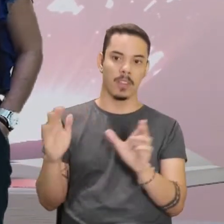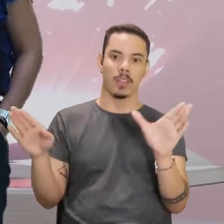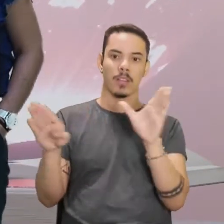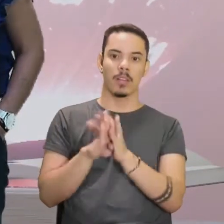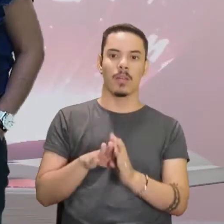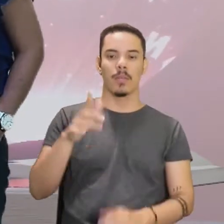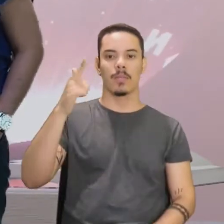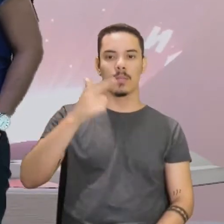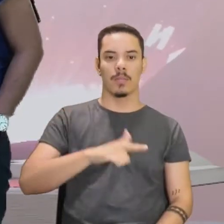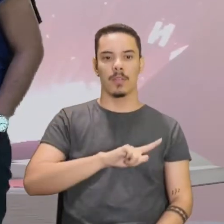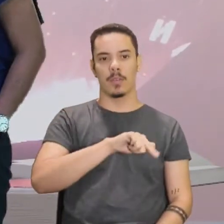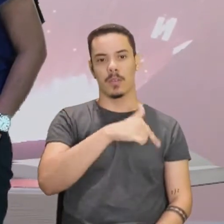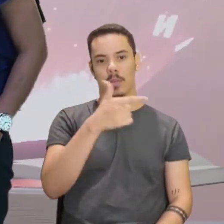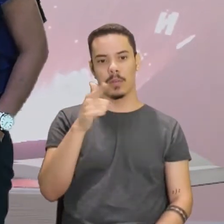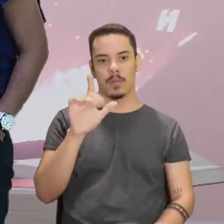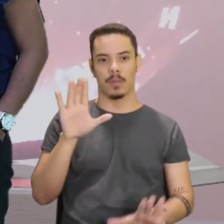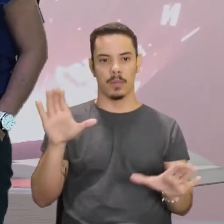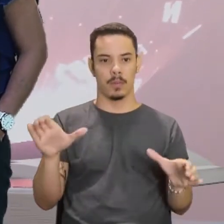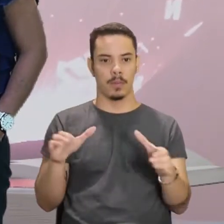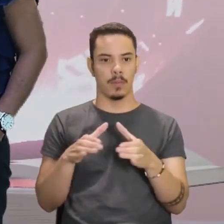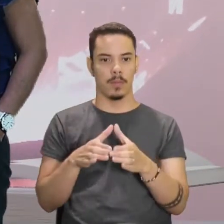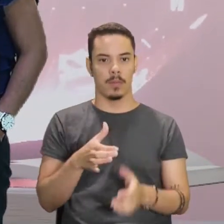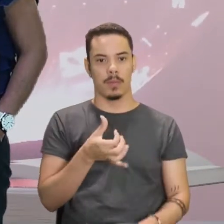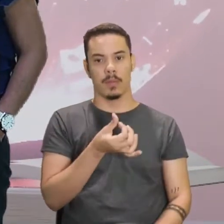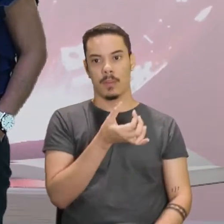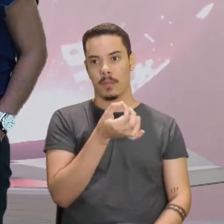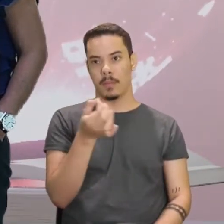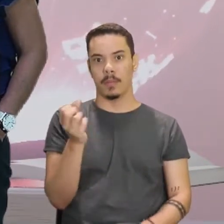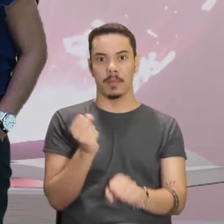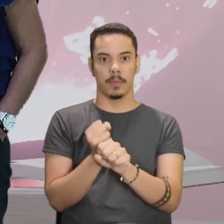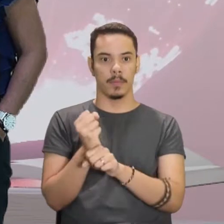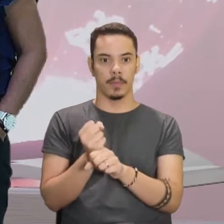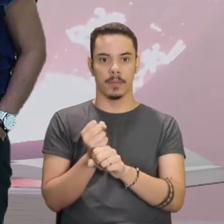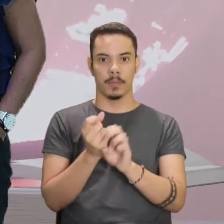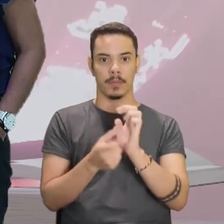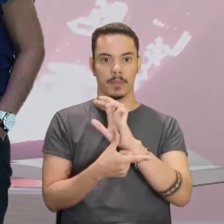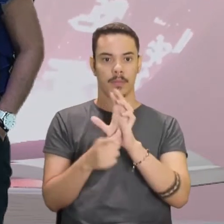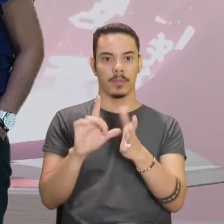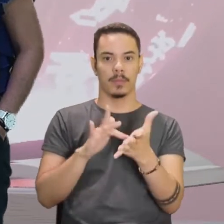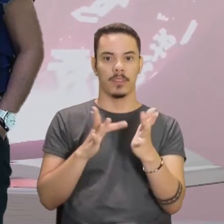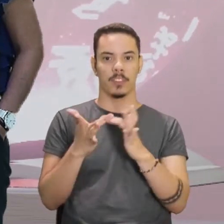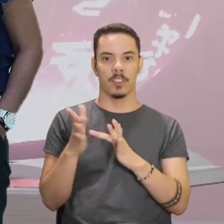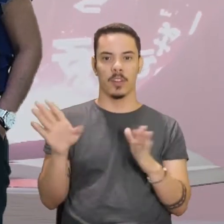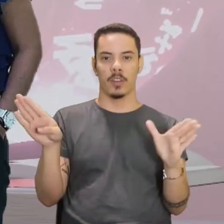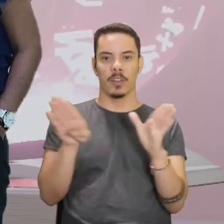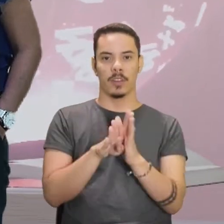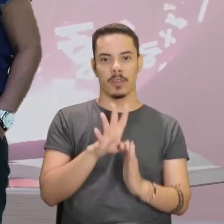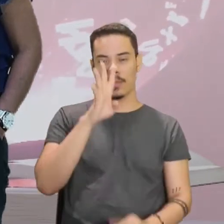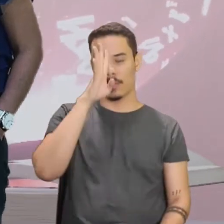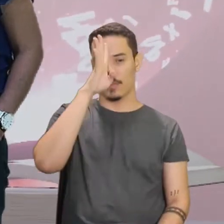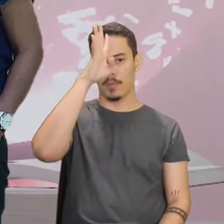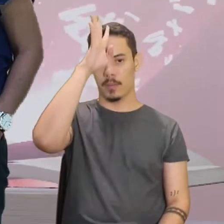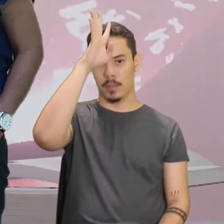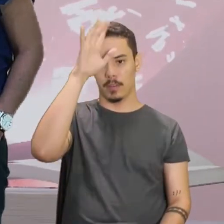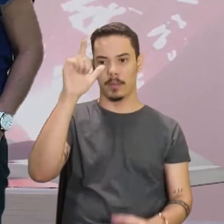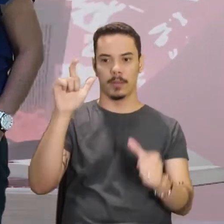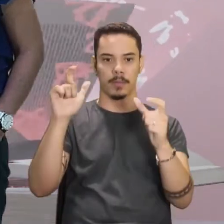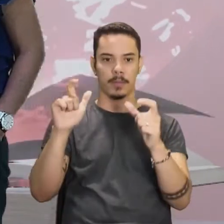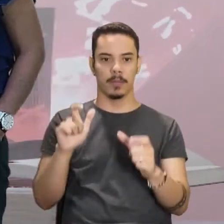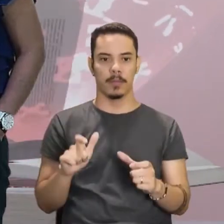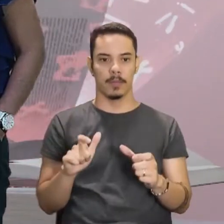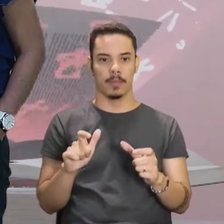outro povo. exatamente, uns 600 anos antes de Cristo, chegam os romanos lá da região